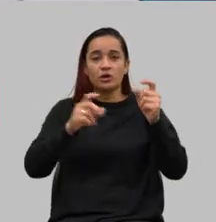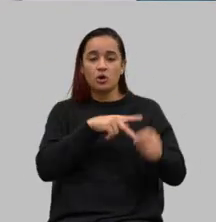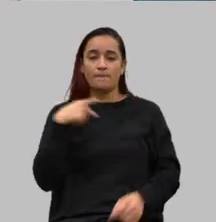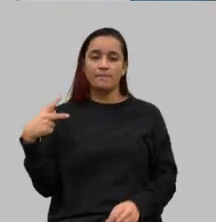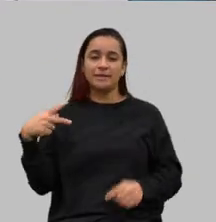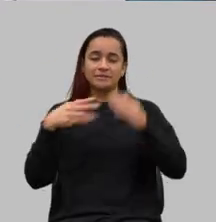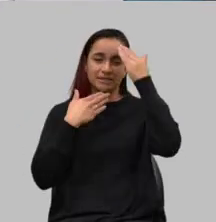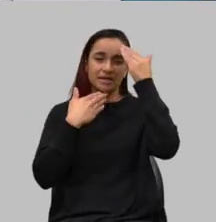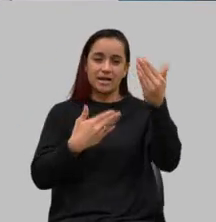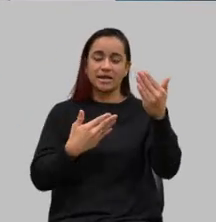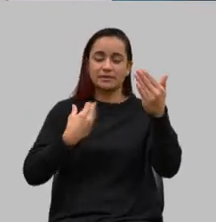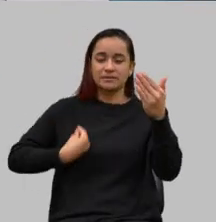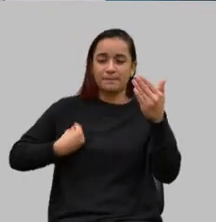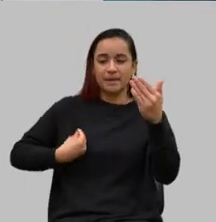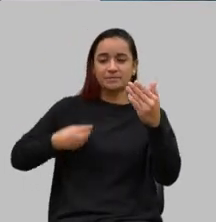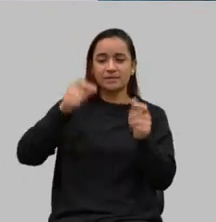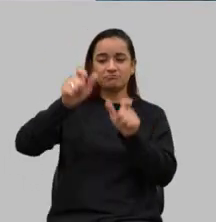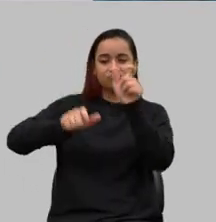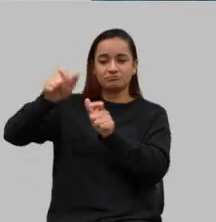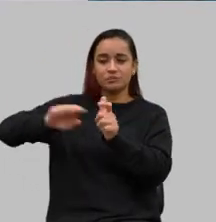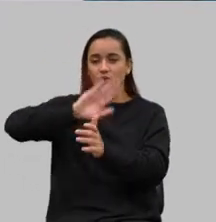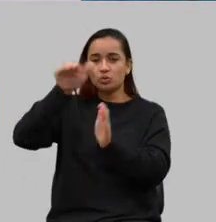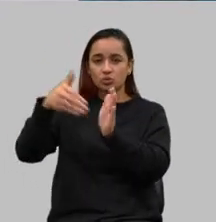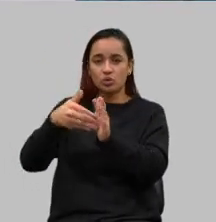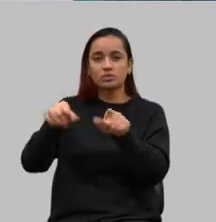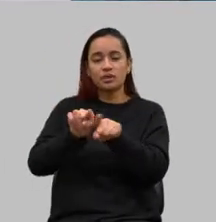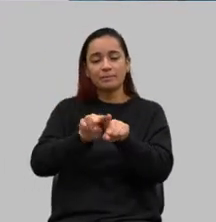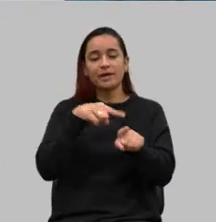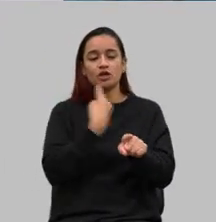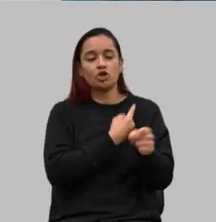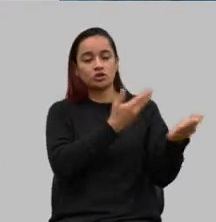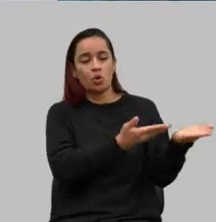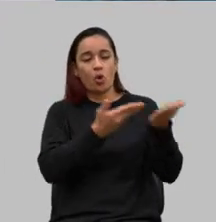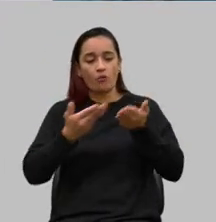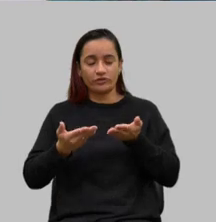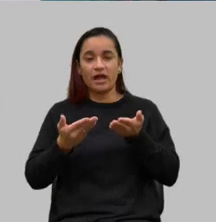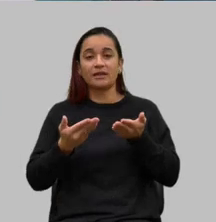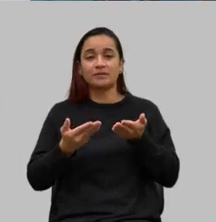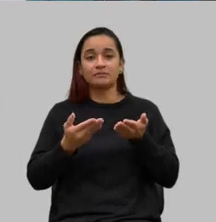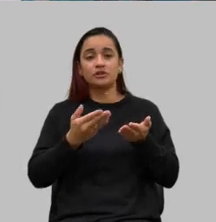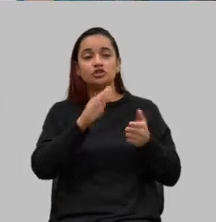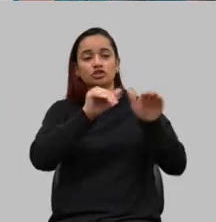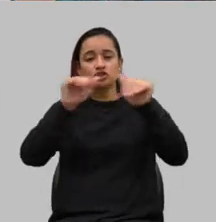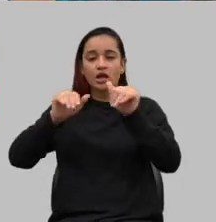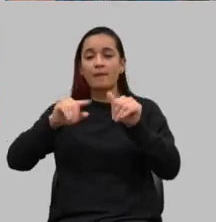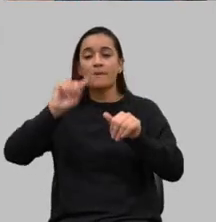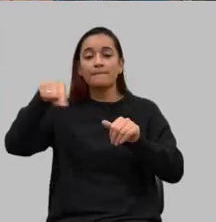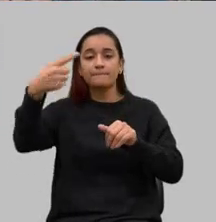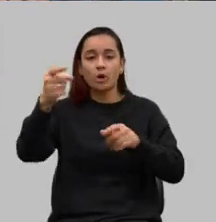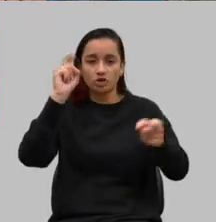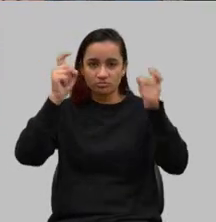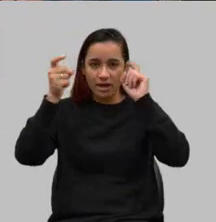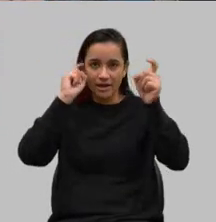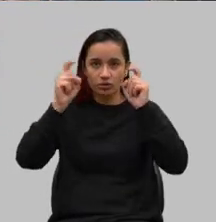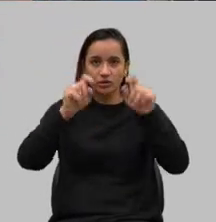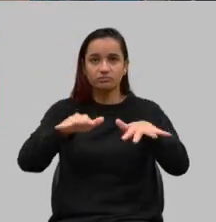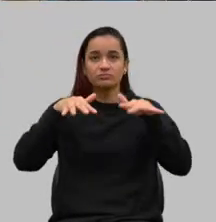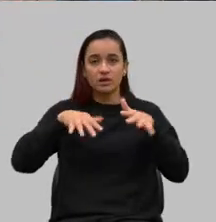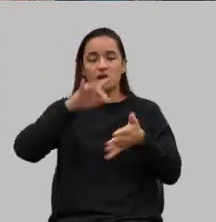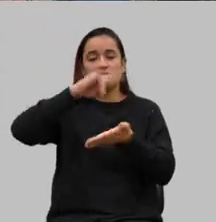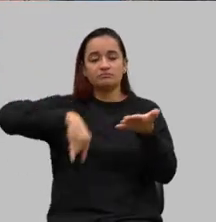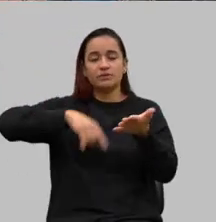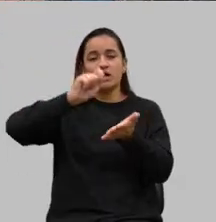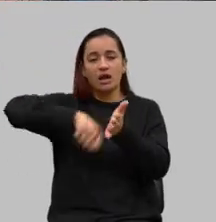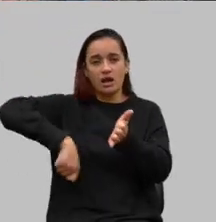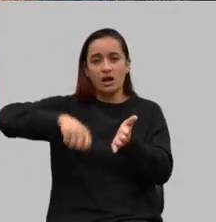dos parlamentares e da nossa convidada convoca os membros para a próxima reunião ordinária determina Laura da